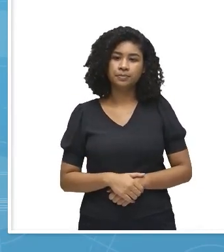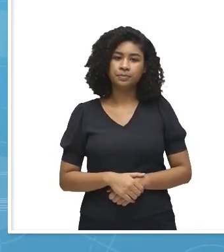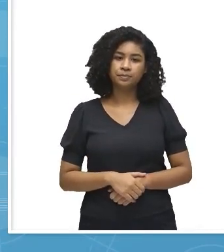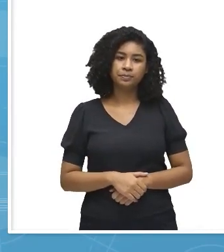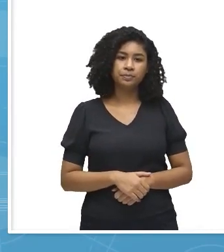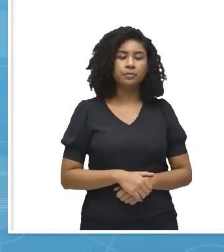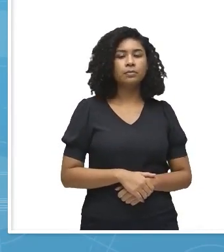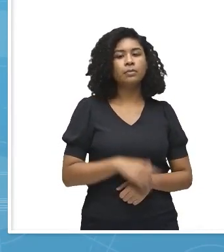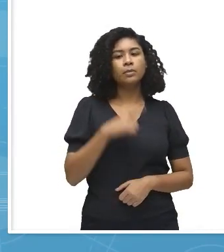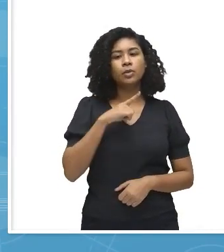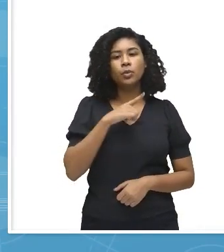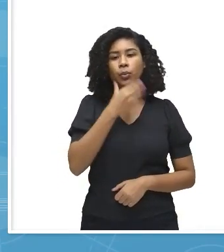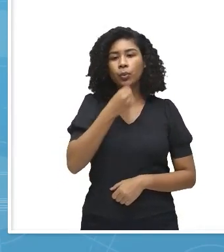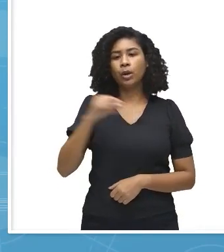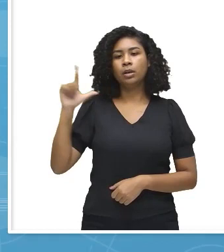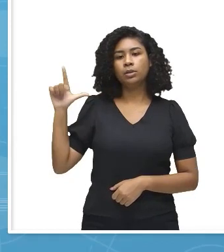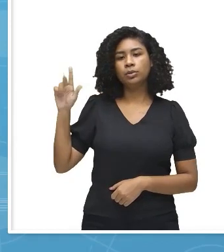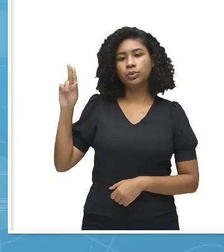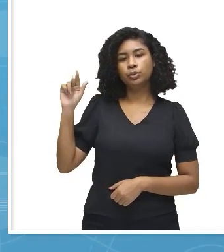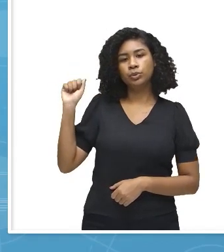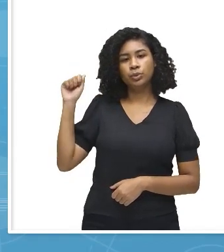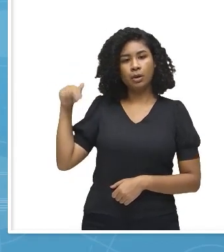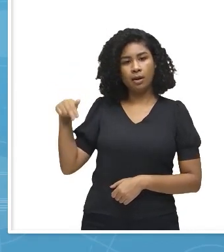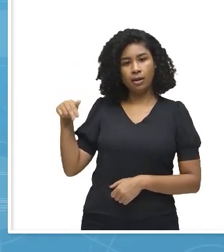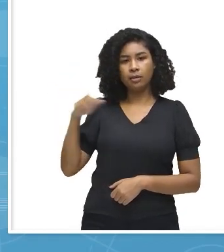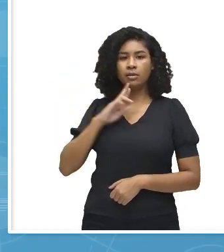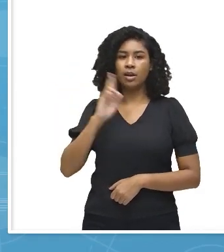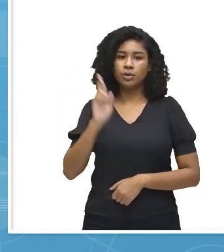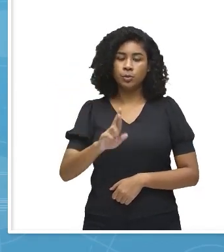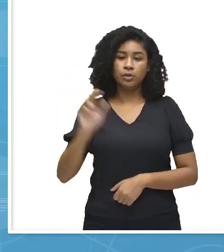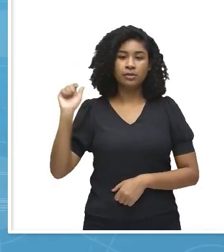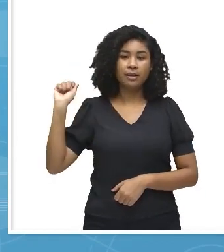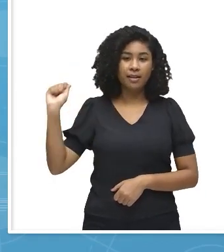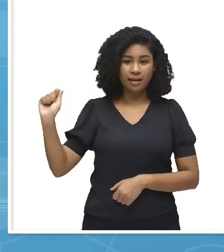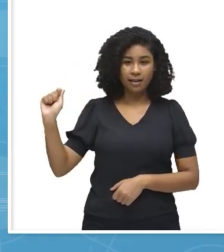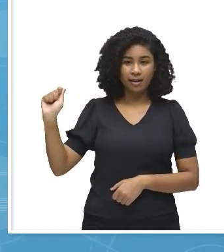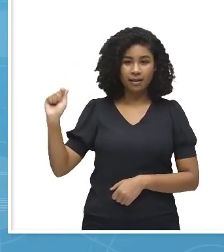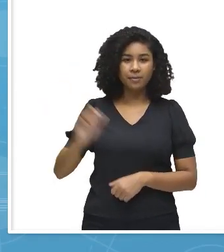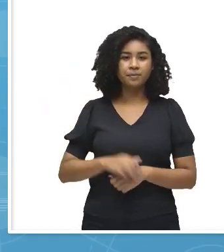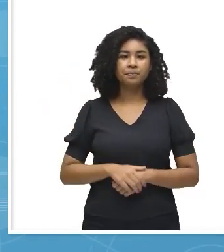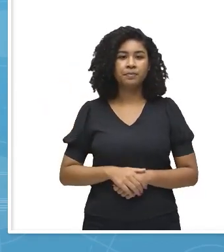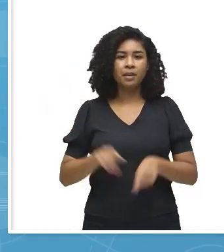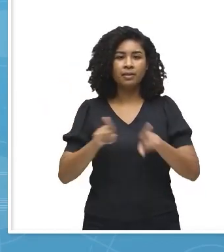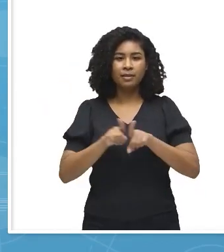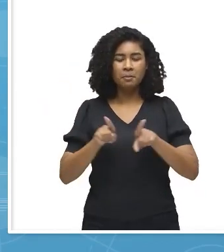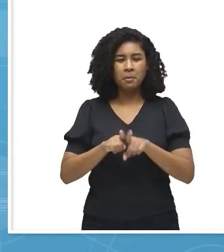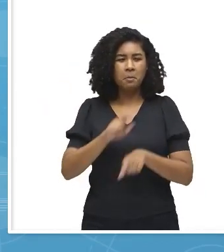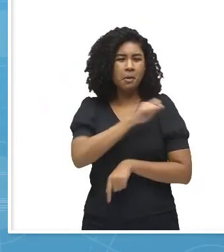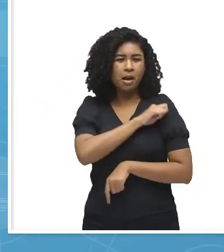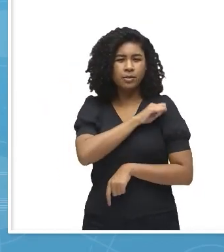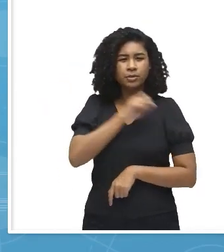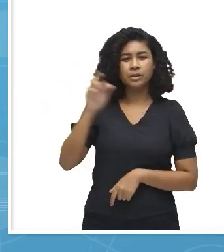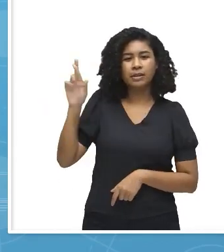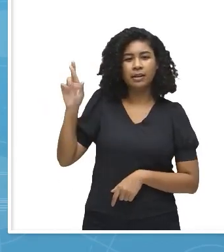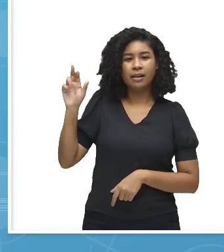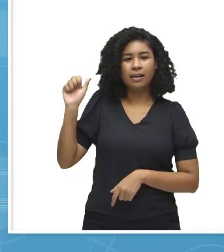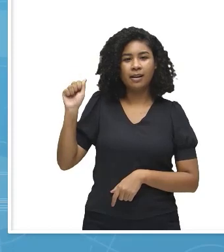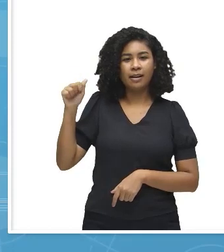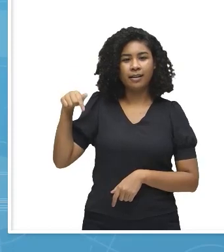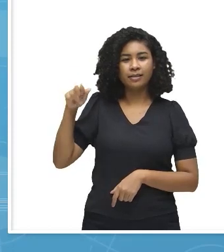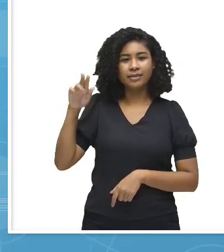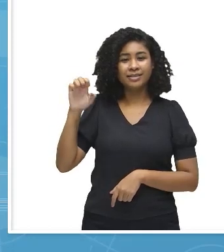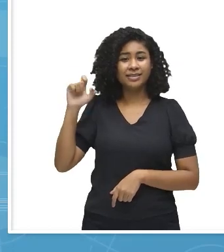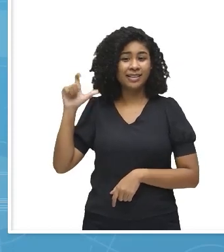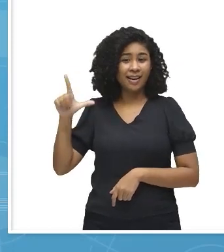gente tem o Luan Henrique, que respondeu aí letra A, né, comentou até para a Raquel, que falou que ela nem ia responder porque ela